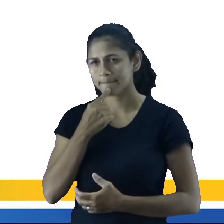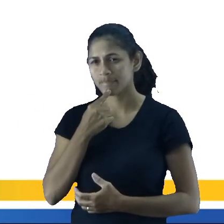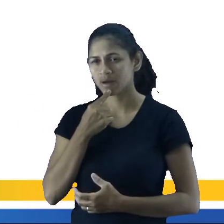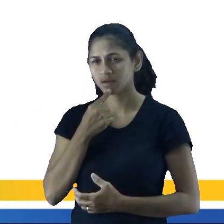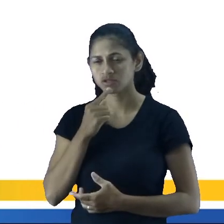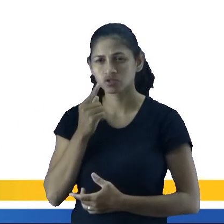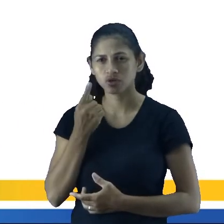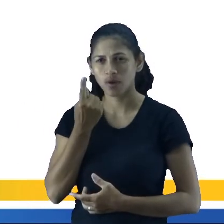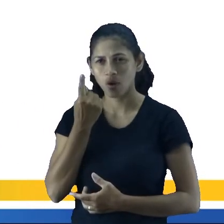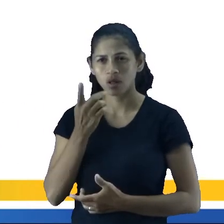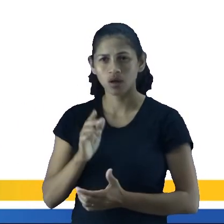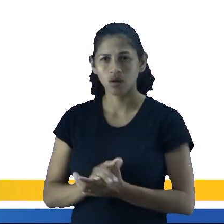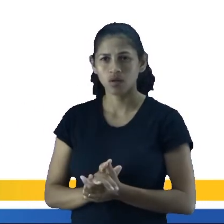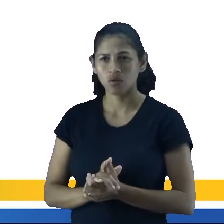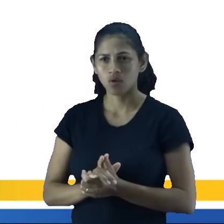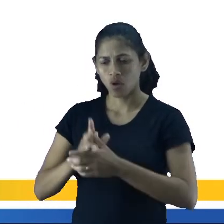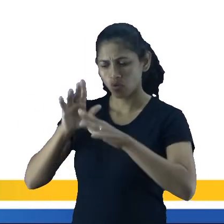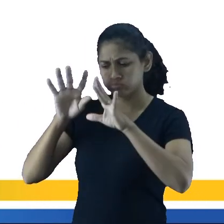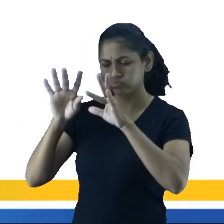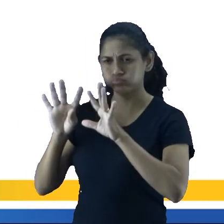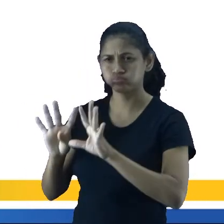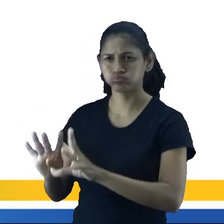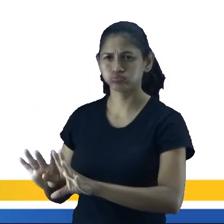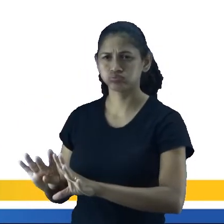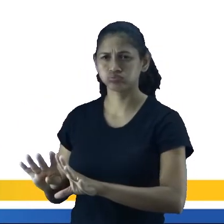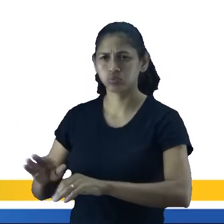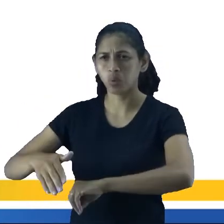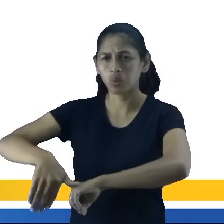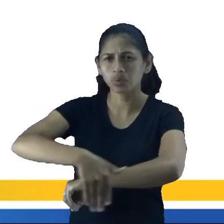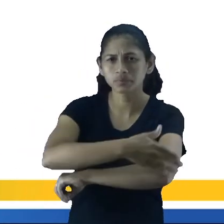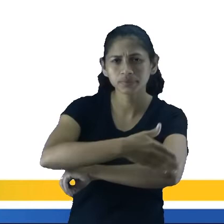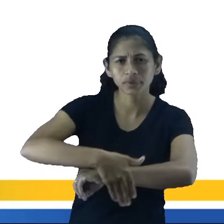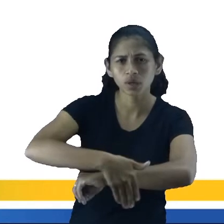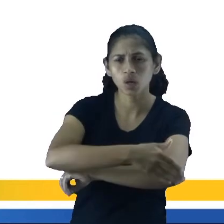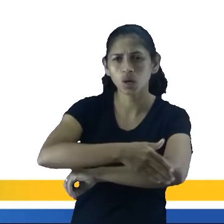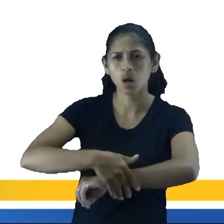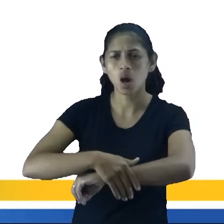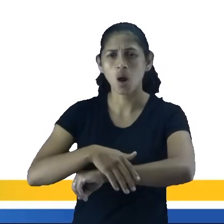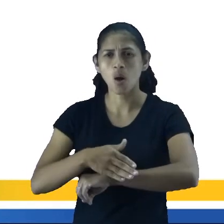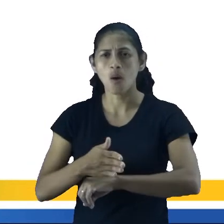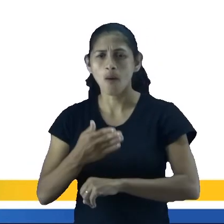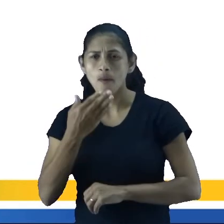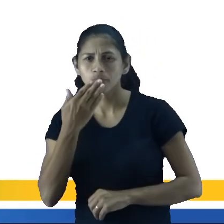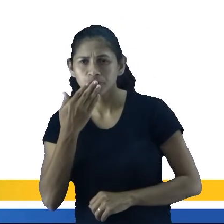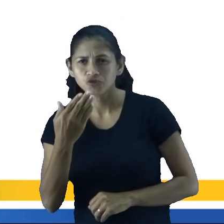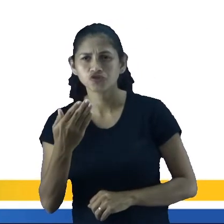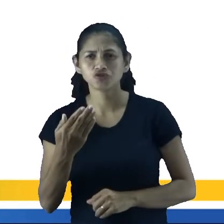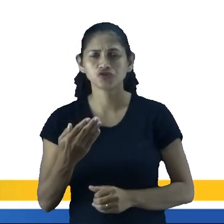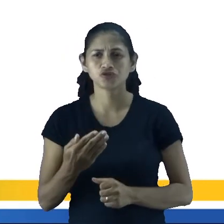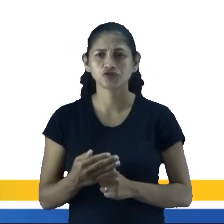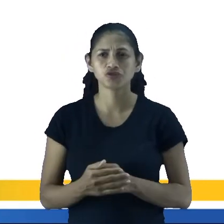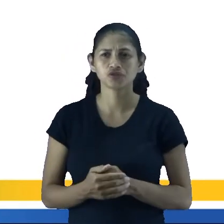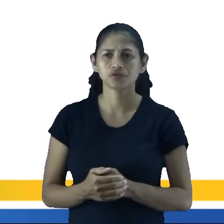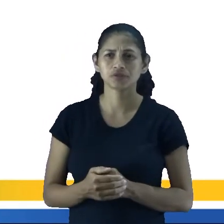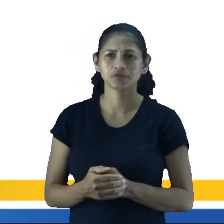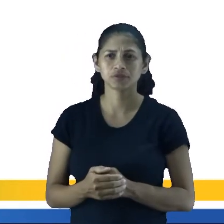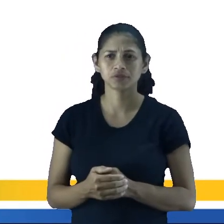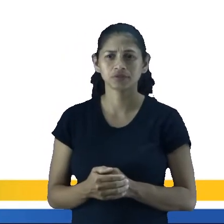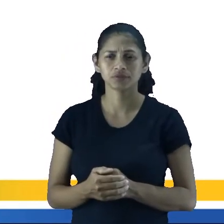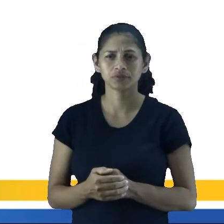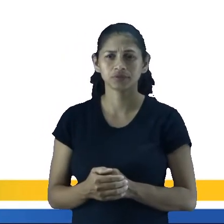nas ruas, muita gente pedindo esmola, muita gente pedindo auxílio, muita sujeira,